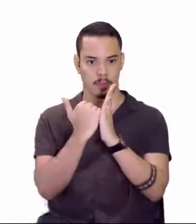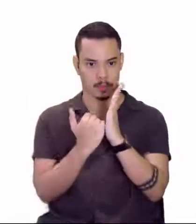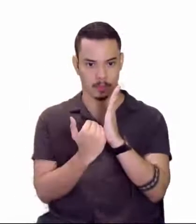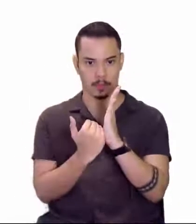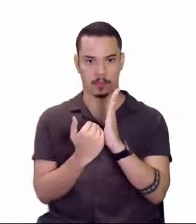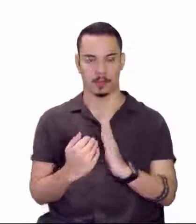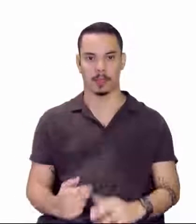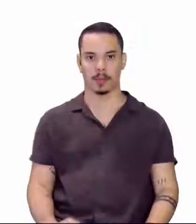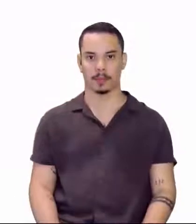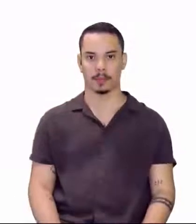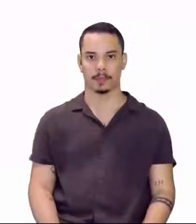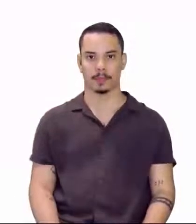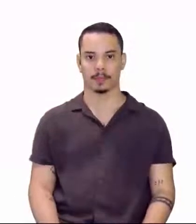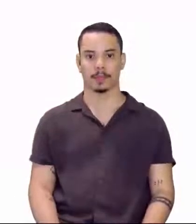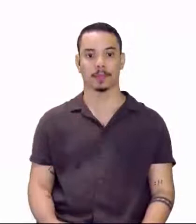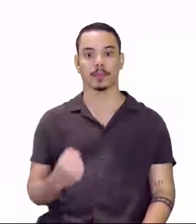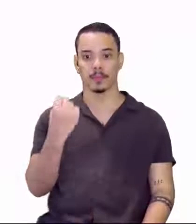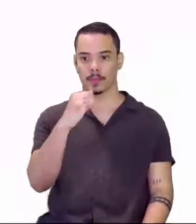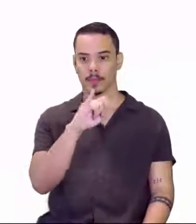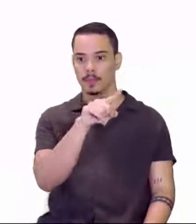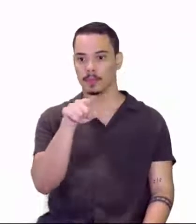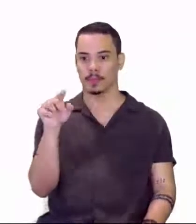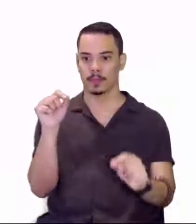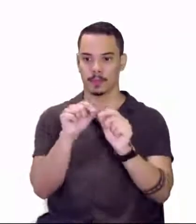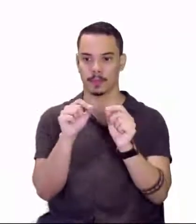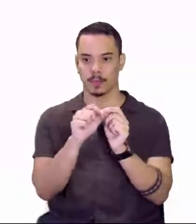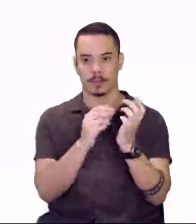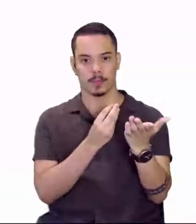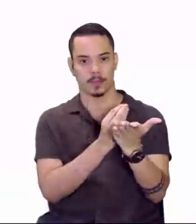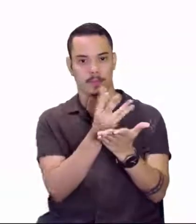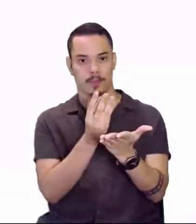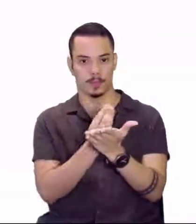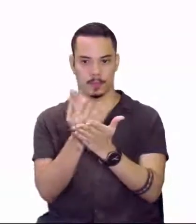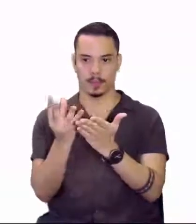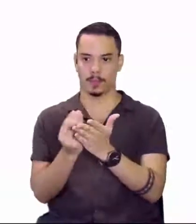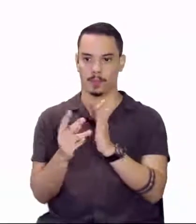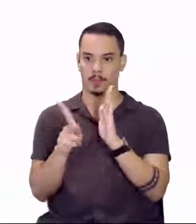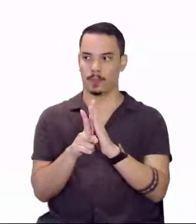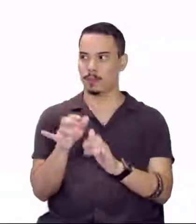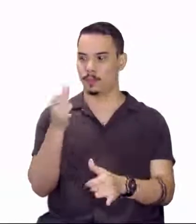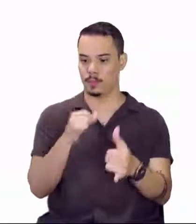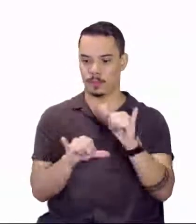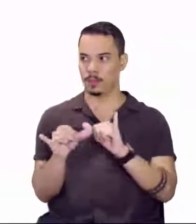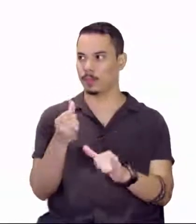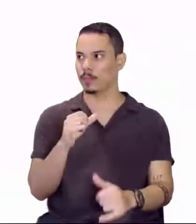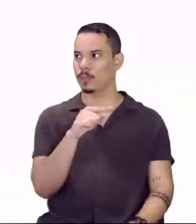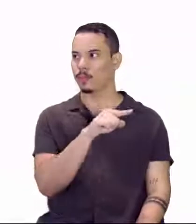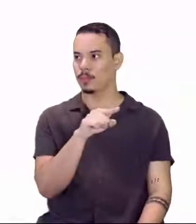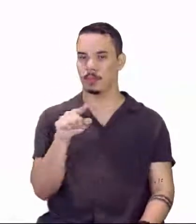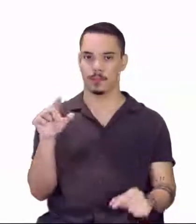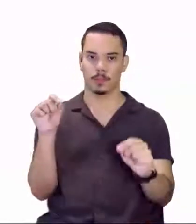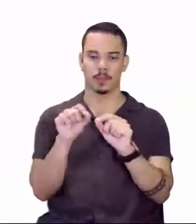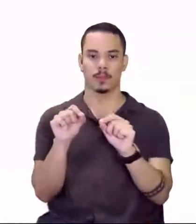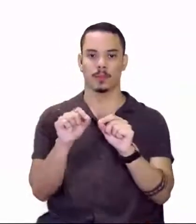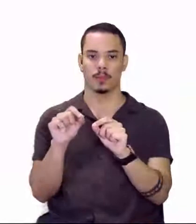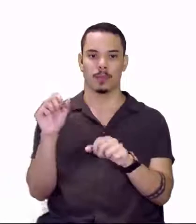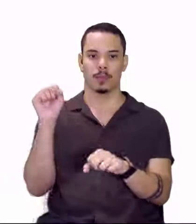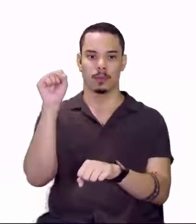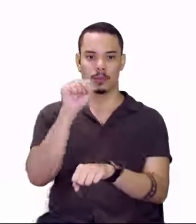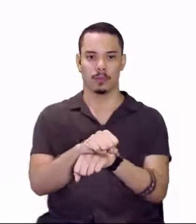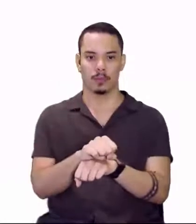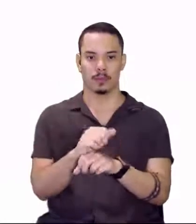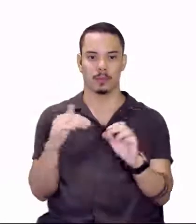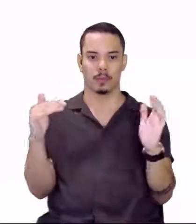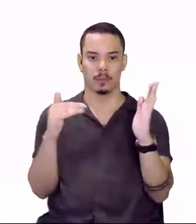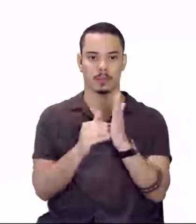consecutivamente. Então, se você faz a distribuição do elemento químico e você parou na 5ª